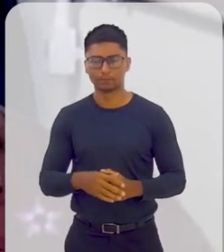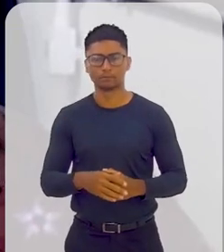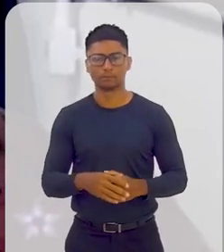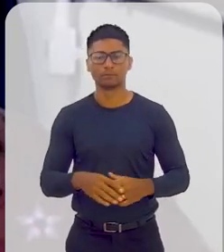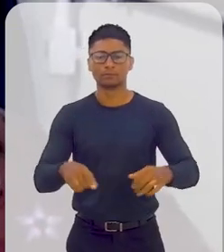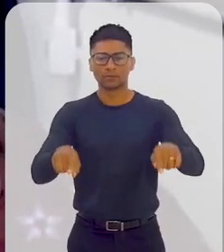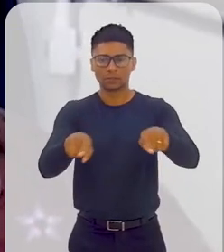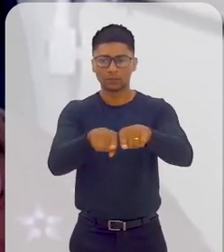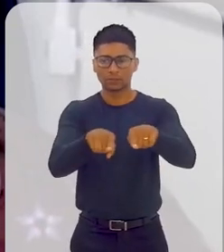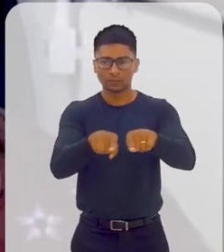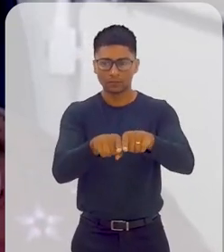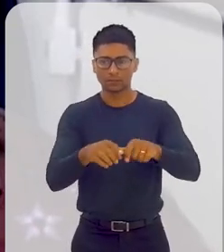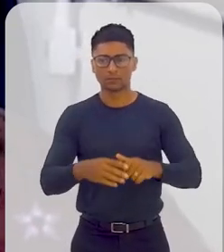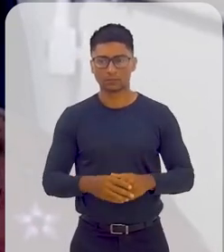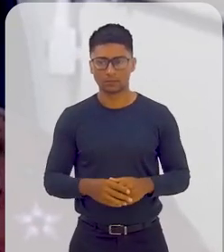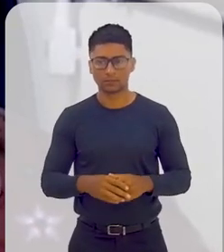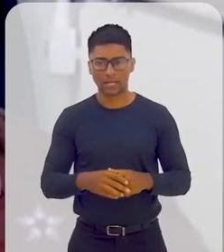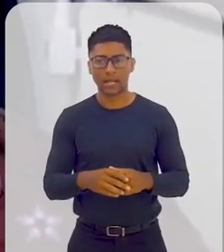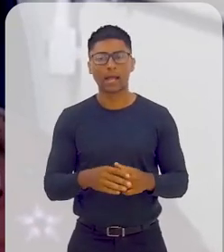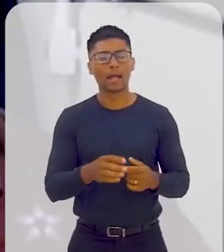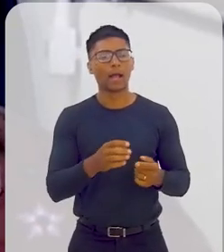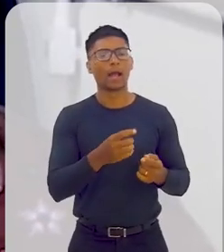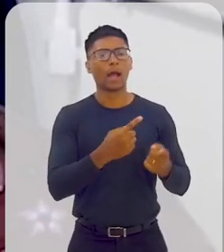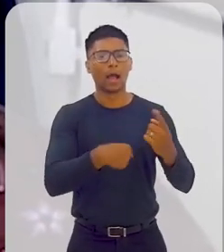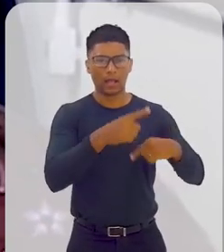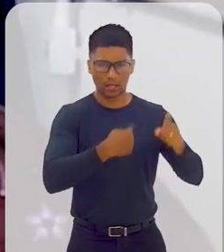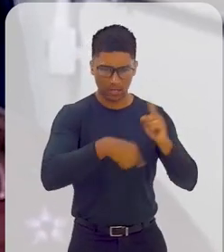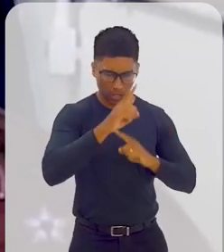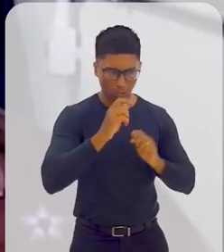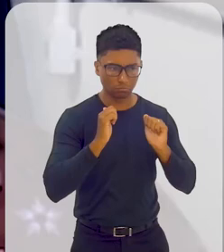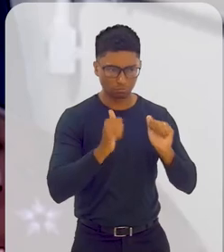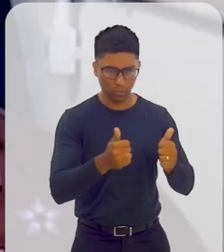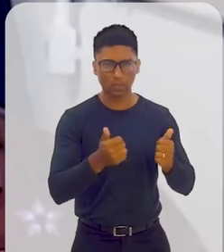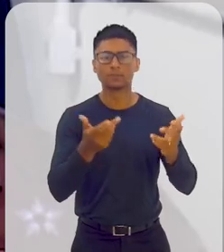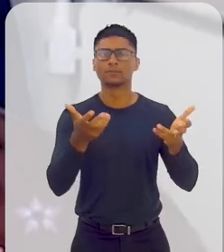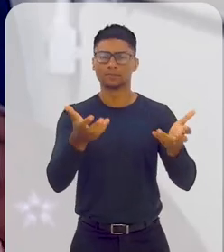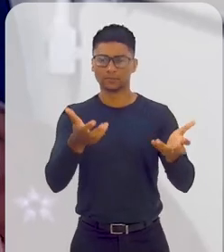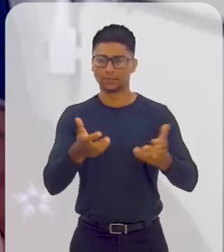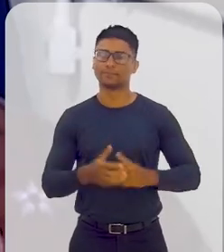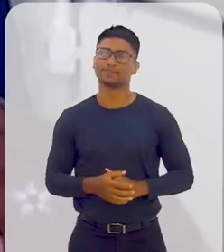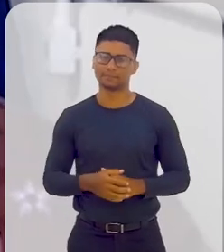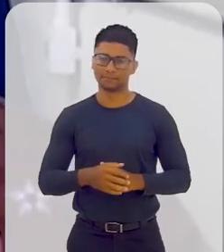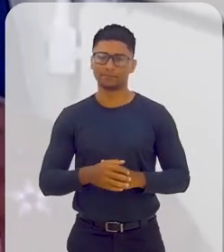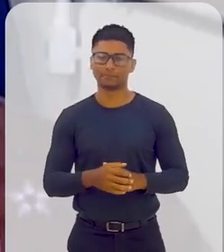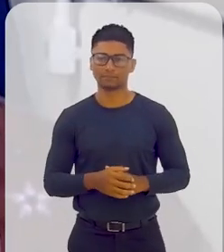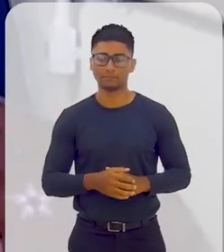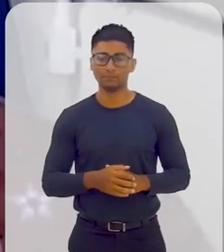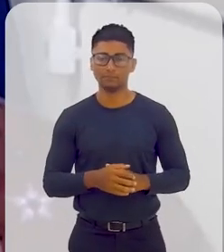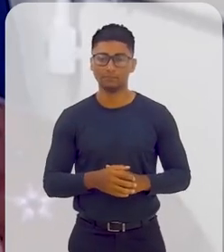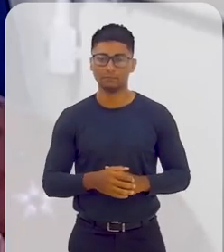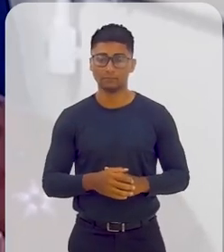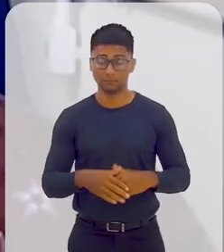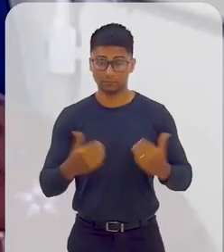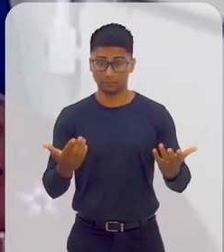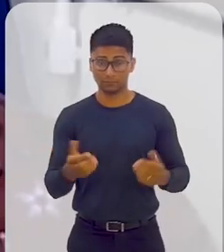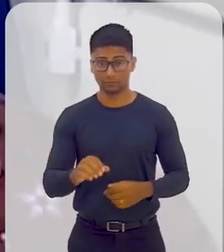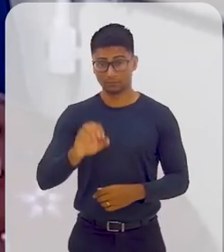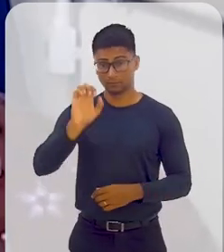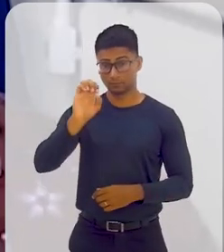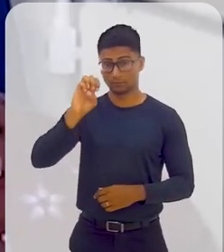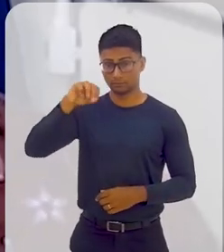assim permitir uma otimização, um ganho de produtividade. Então, a origem da